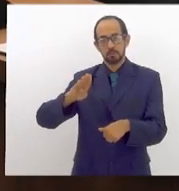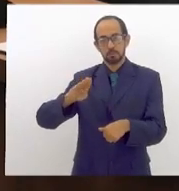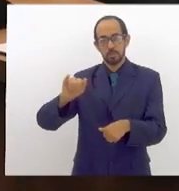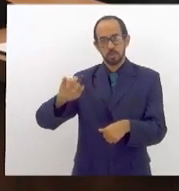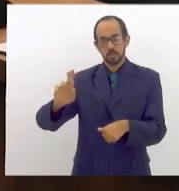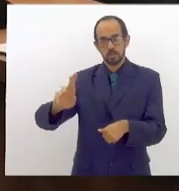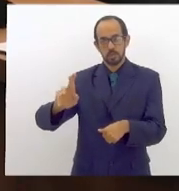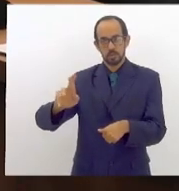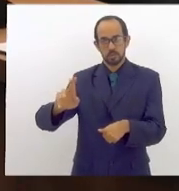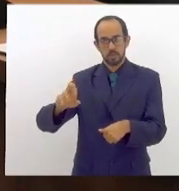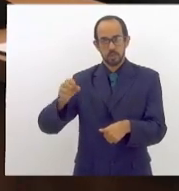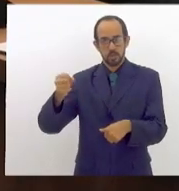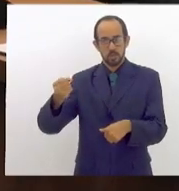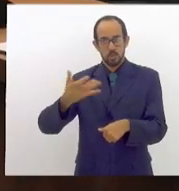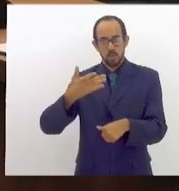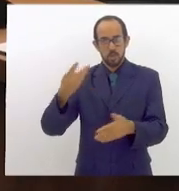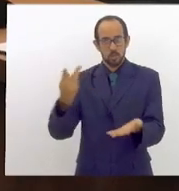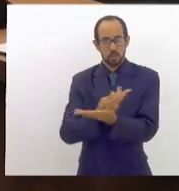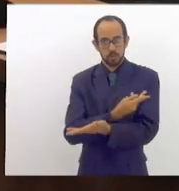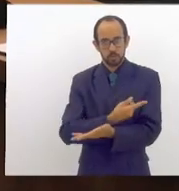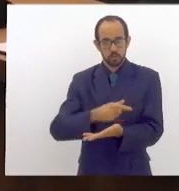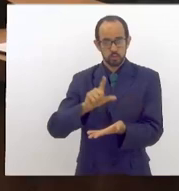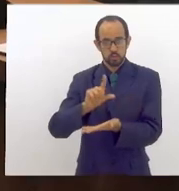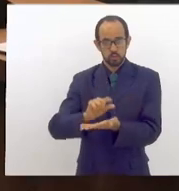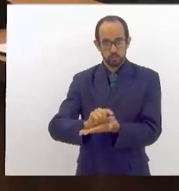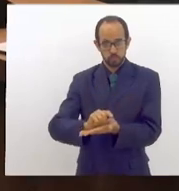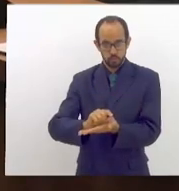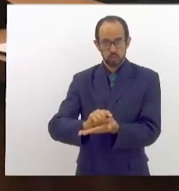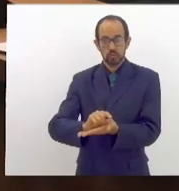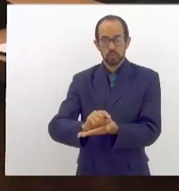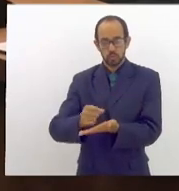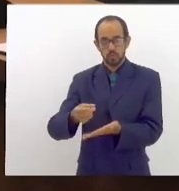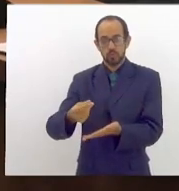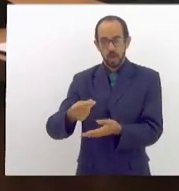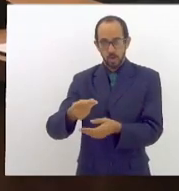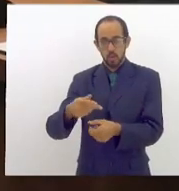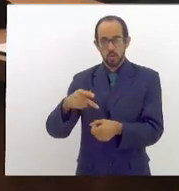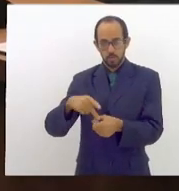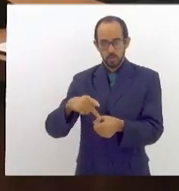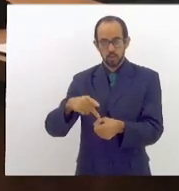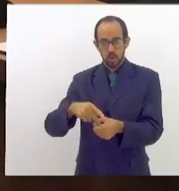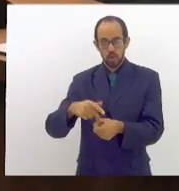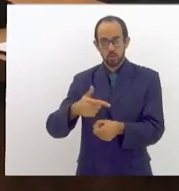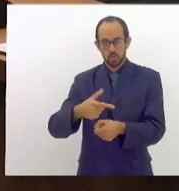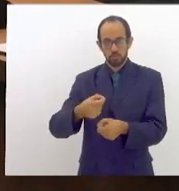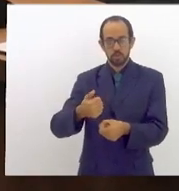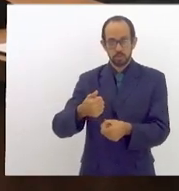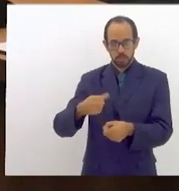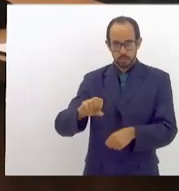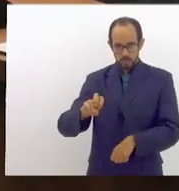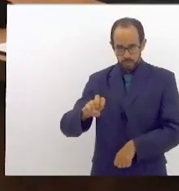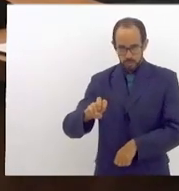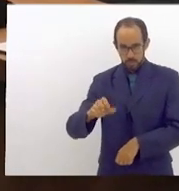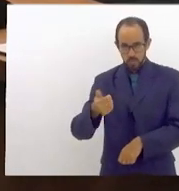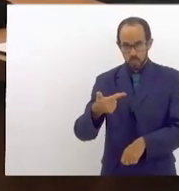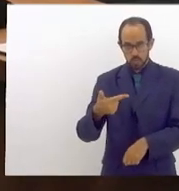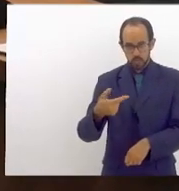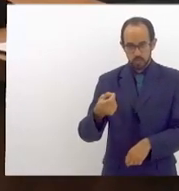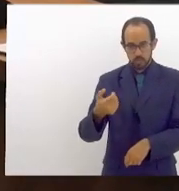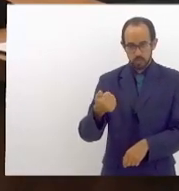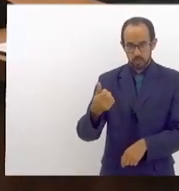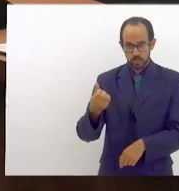quando houve a queda no valor do Barril do petróleo 2015 para 2016 essa